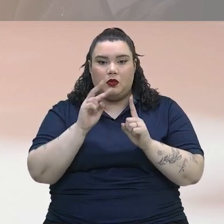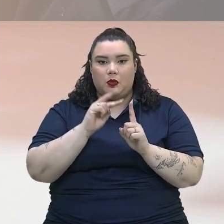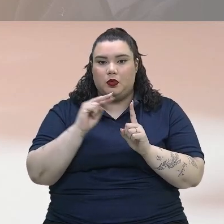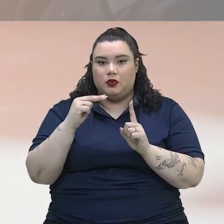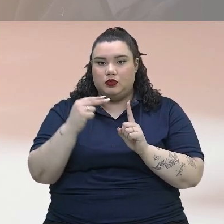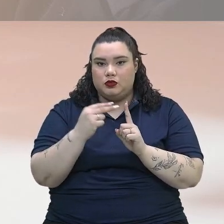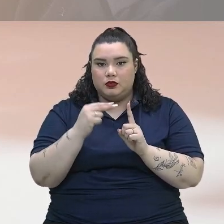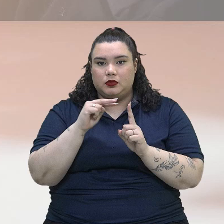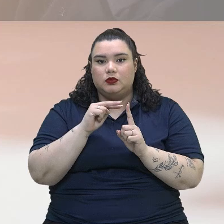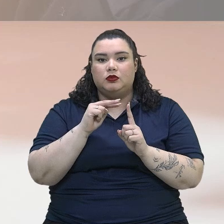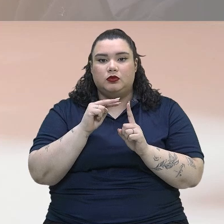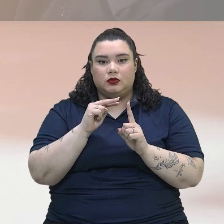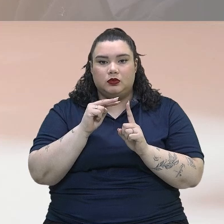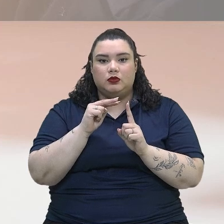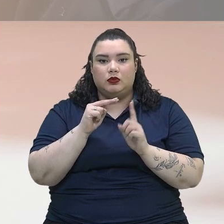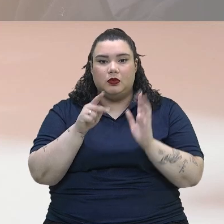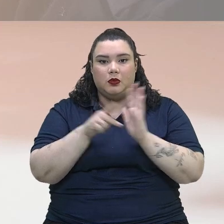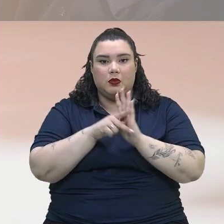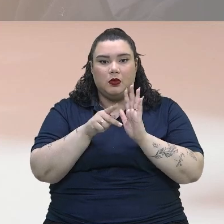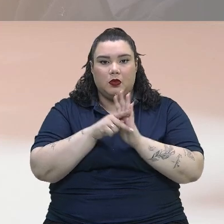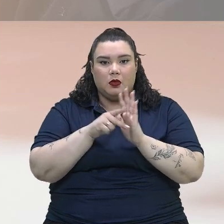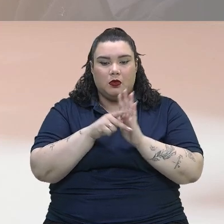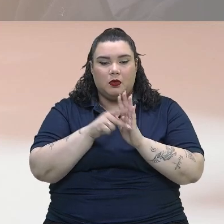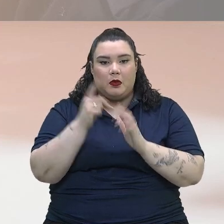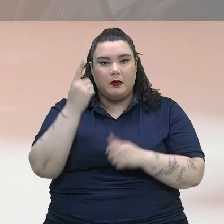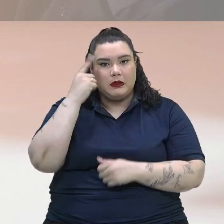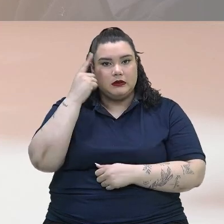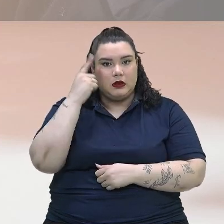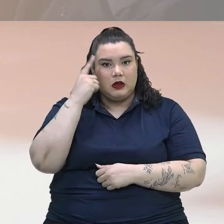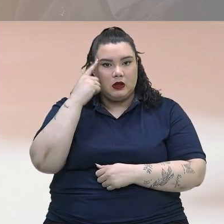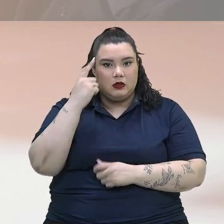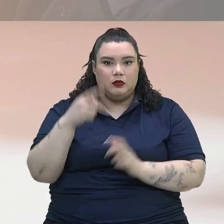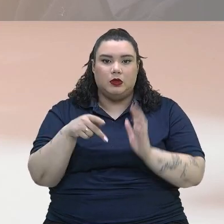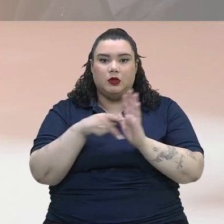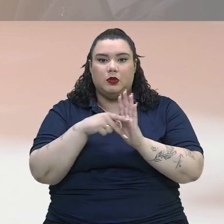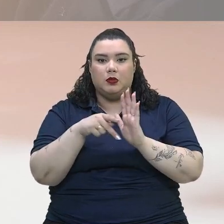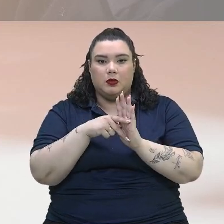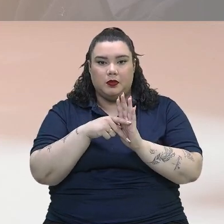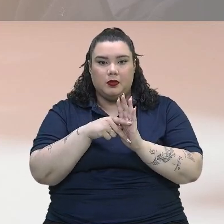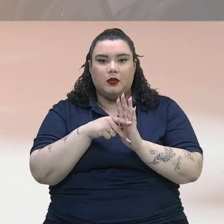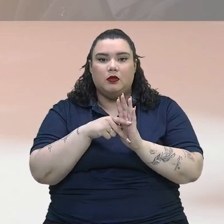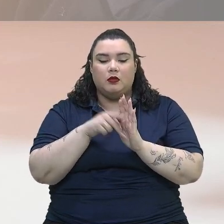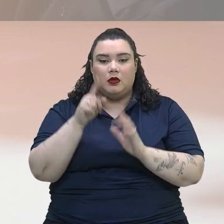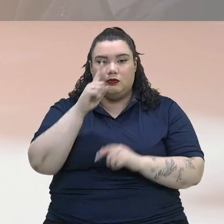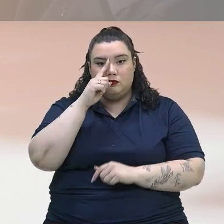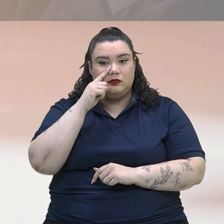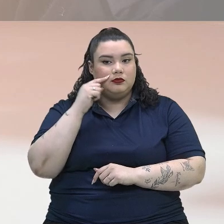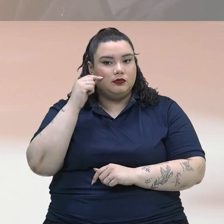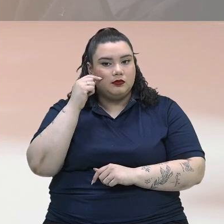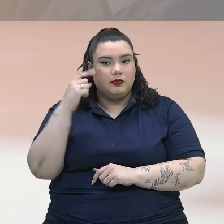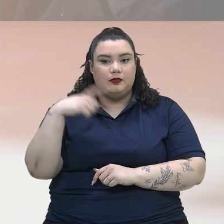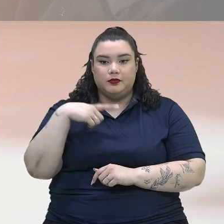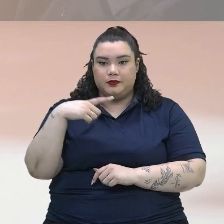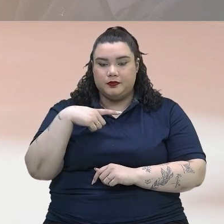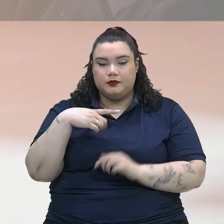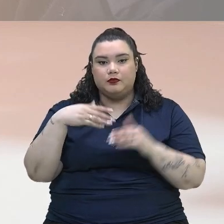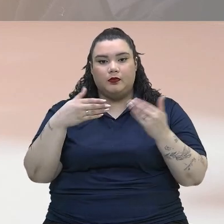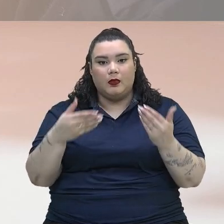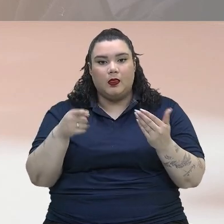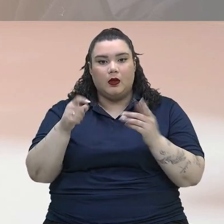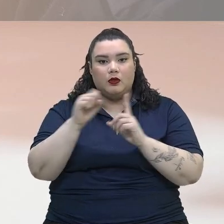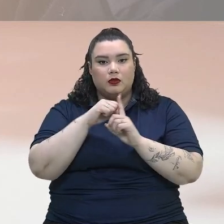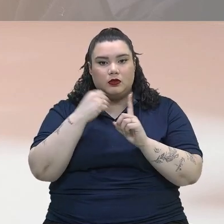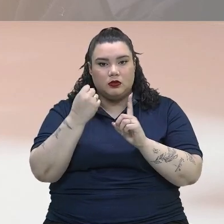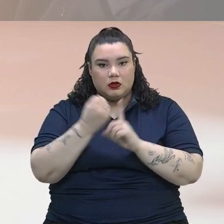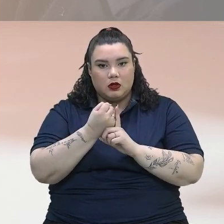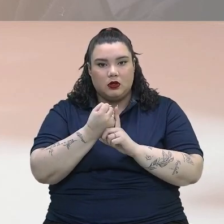visão do pensamento, da corrente de pensamento em que Durkheim estava, era vista